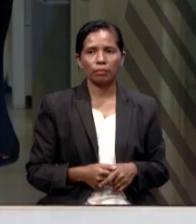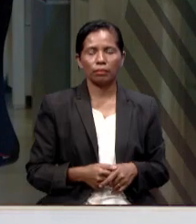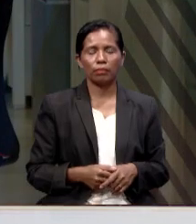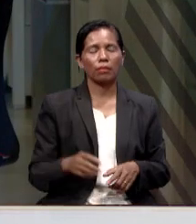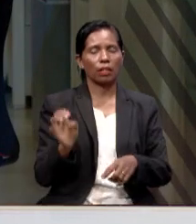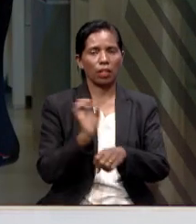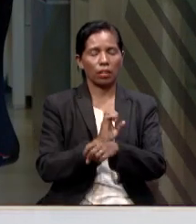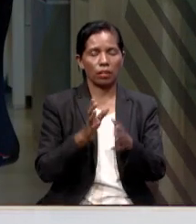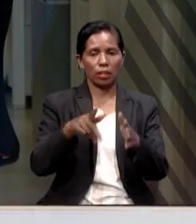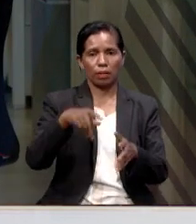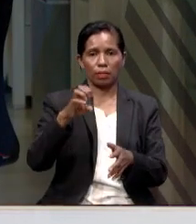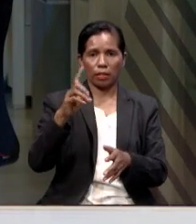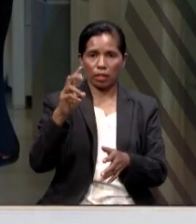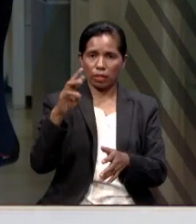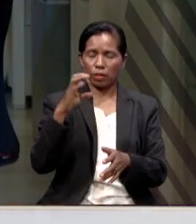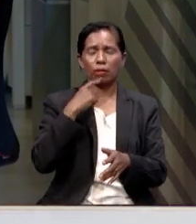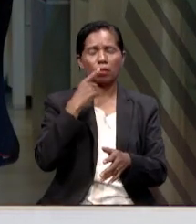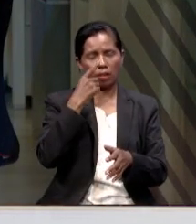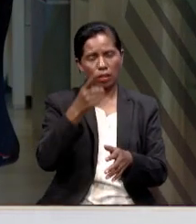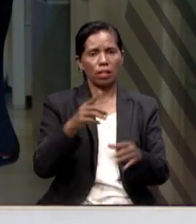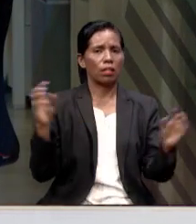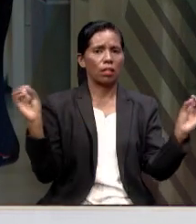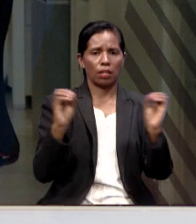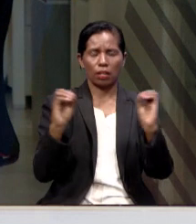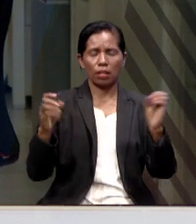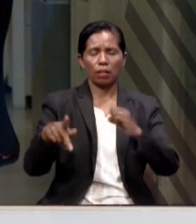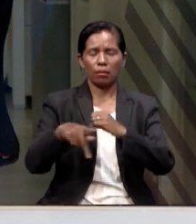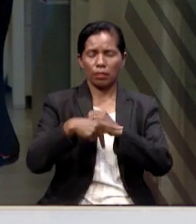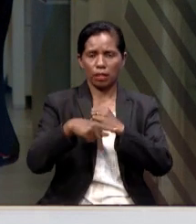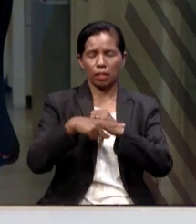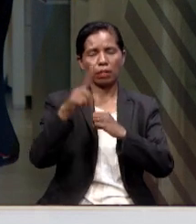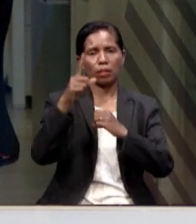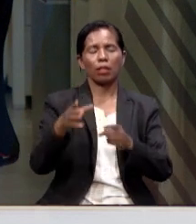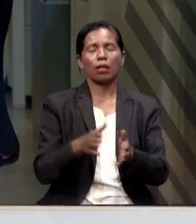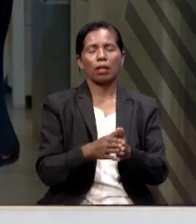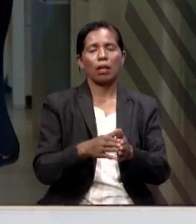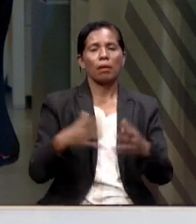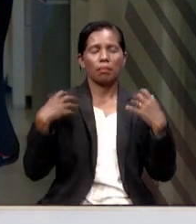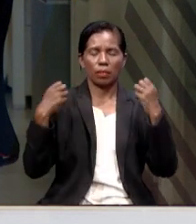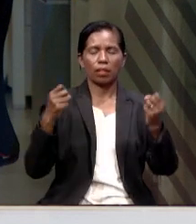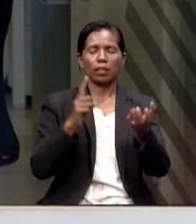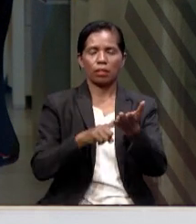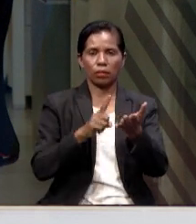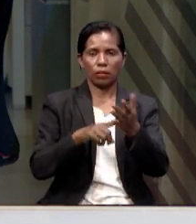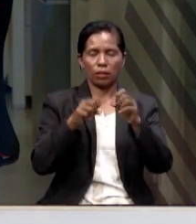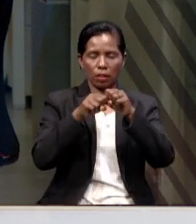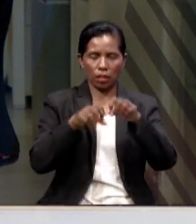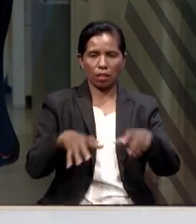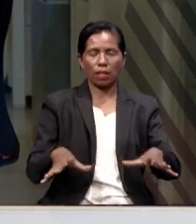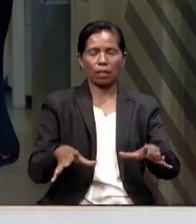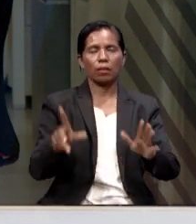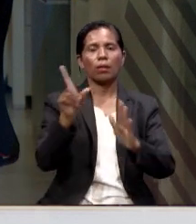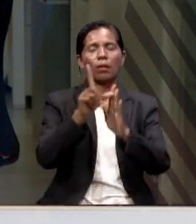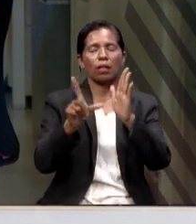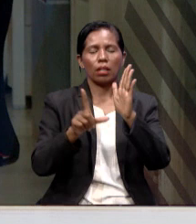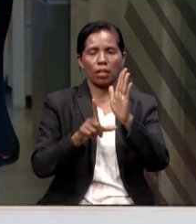Economista Pedro Ximenes considera la hija partido ide mag brani discuti hodi halakong lei pensão